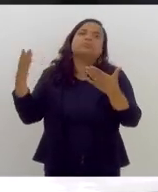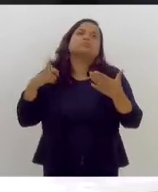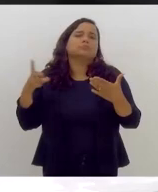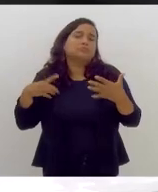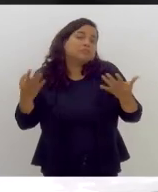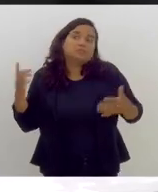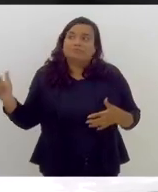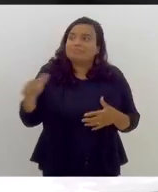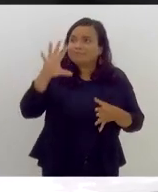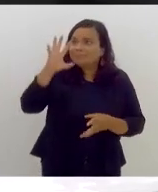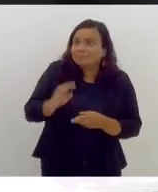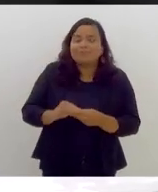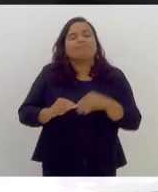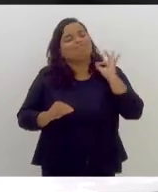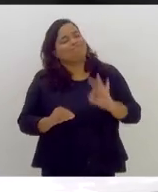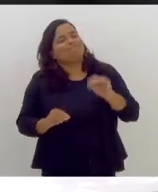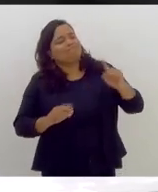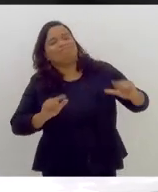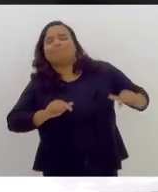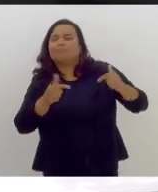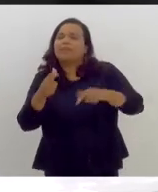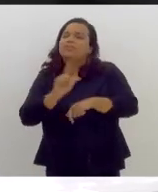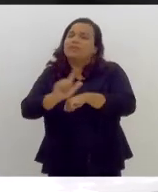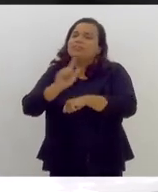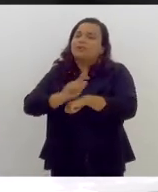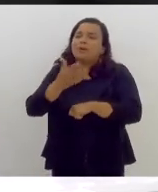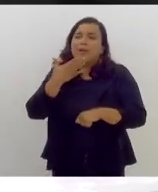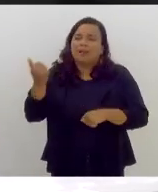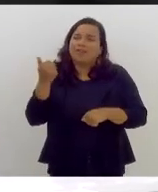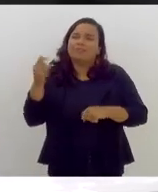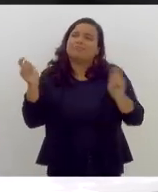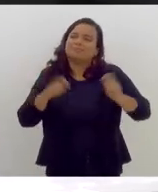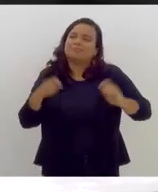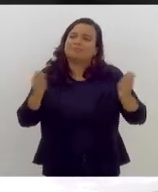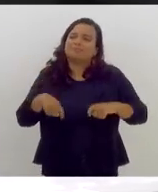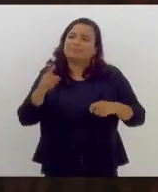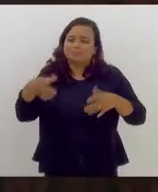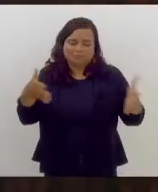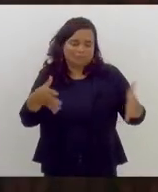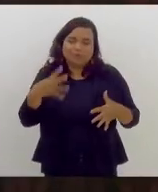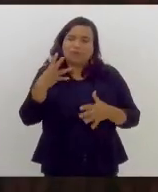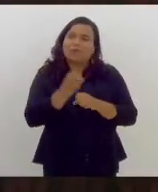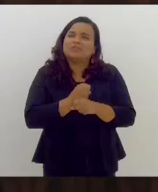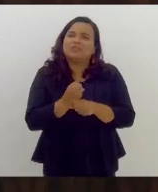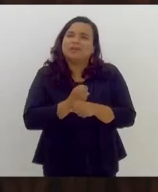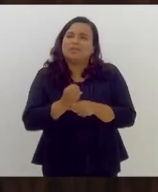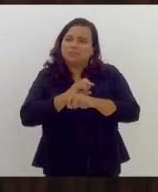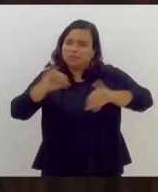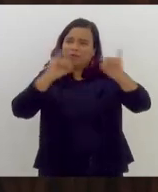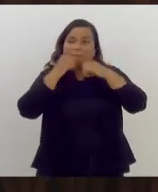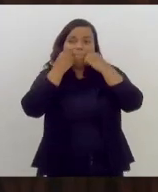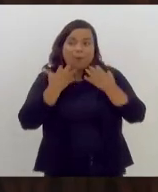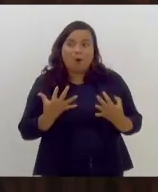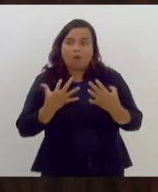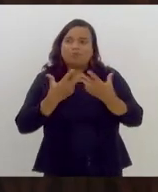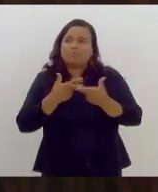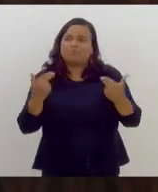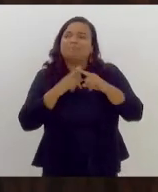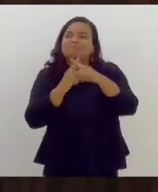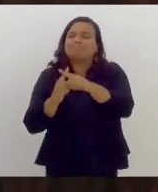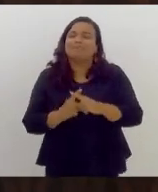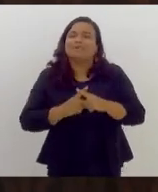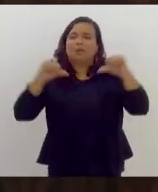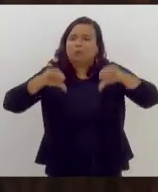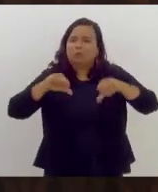a certeza que o Adolfo fez a melhor gestão possível no Detran é que durante 4 anos aí foram só notícias boas e nenhuma notícia